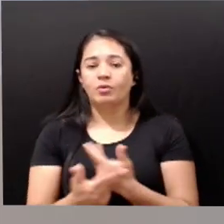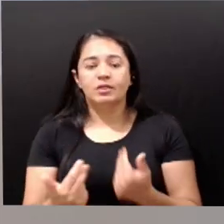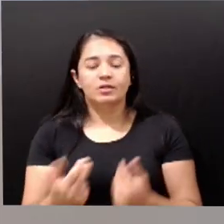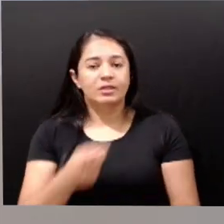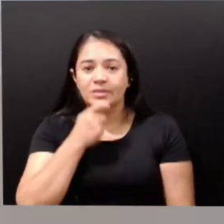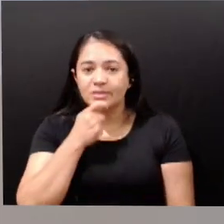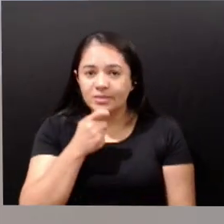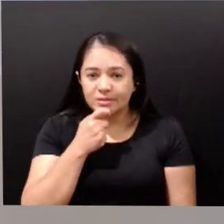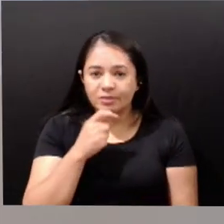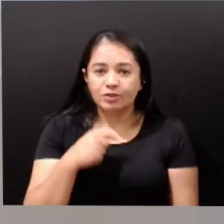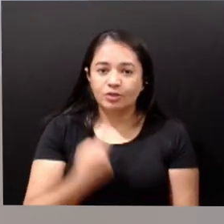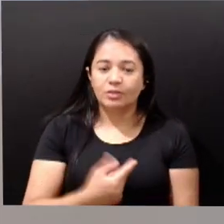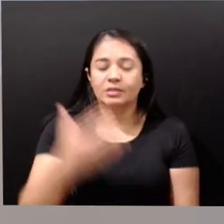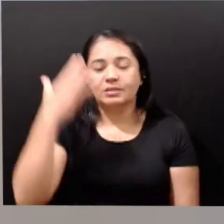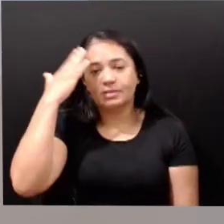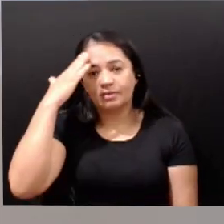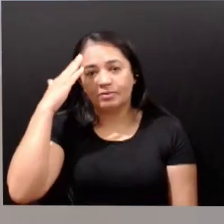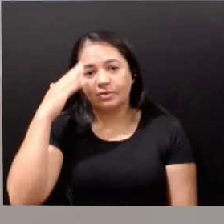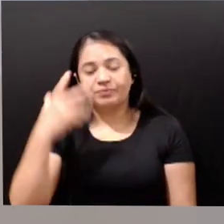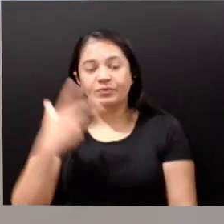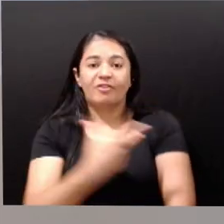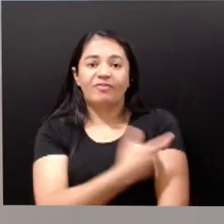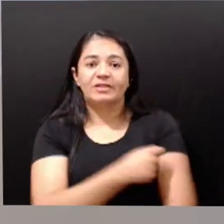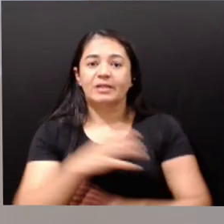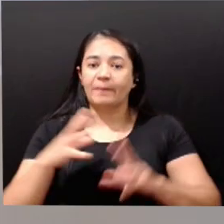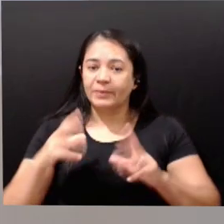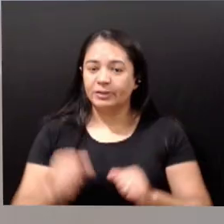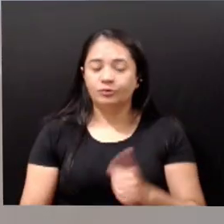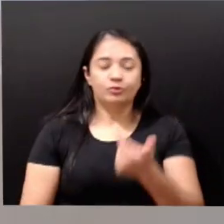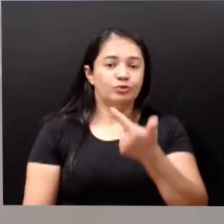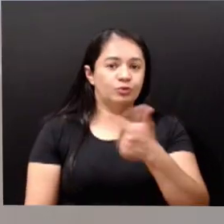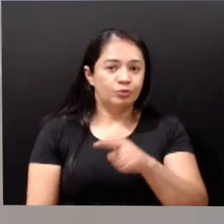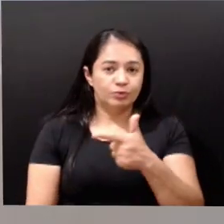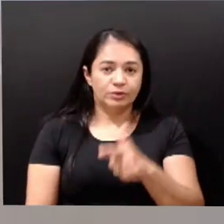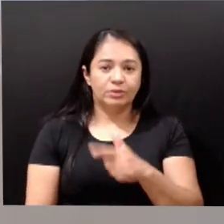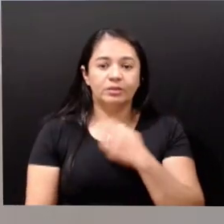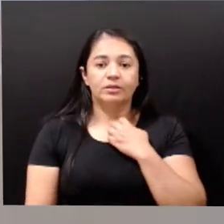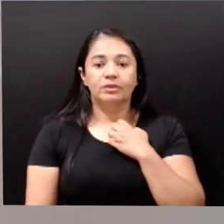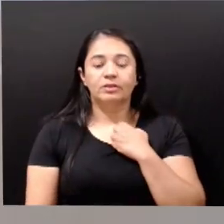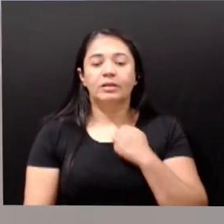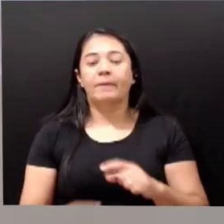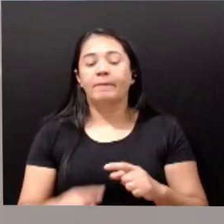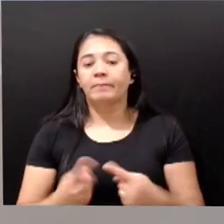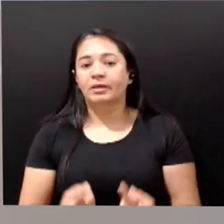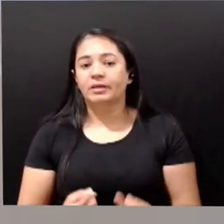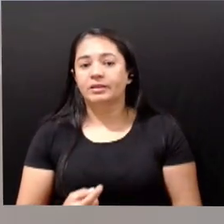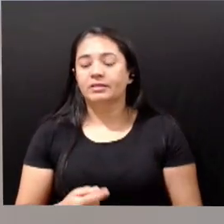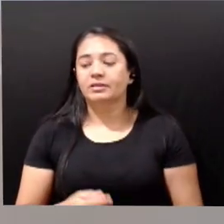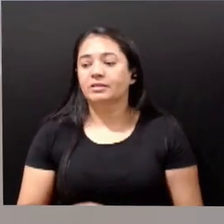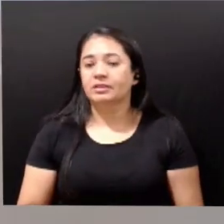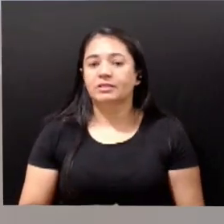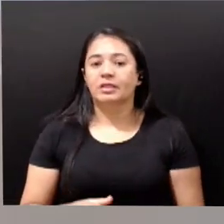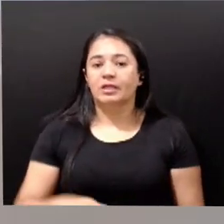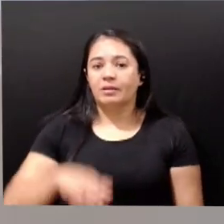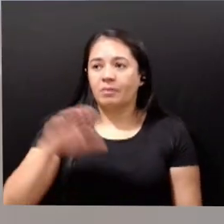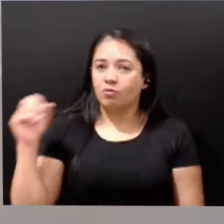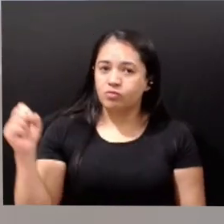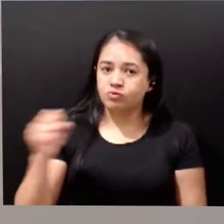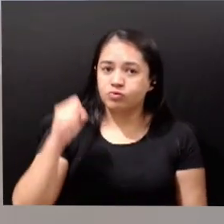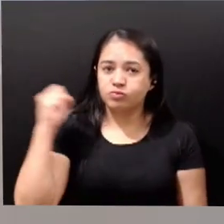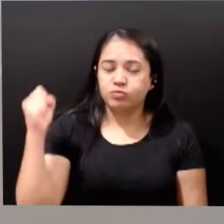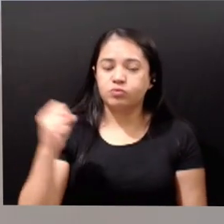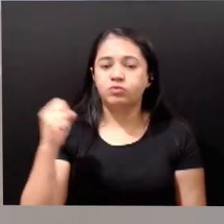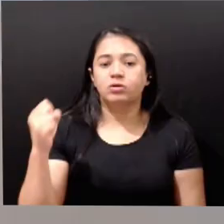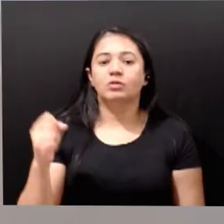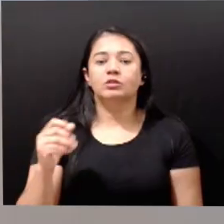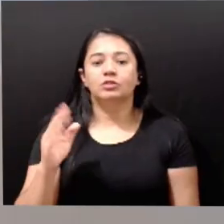agentes infecciosos. A gente sabe que a gente não tem vacina para todos os vírus que existem no mundo, mas felizmente aqueles que são mais graves, que podem